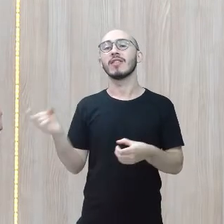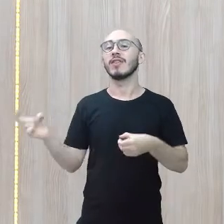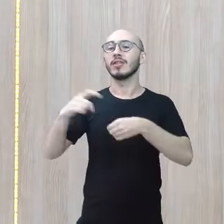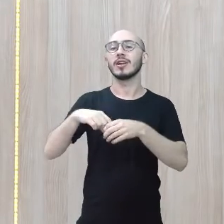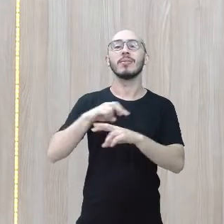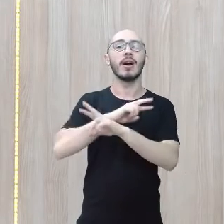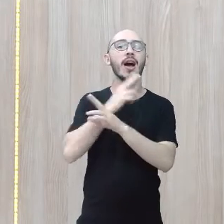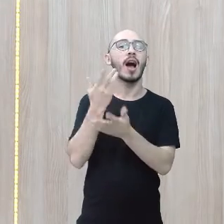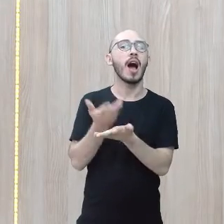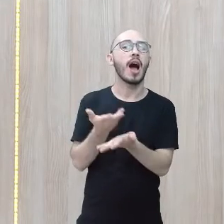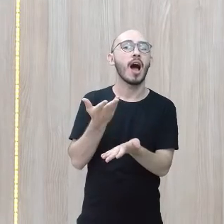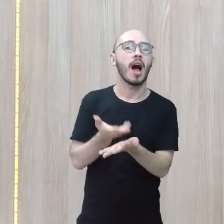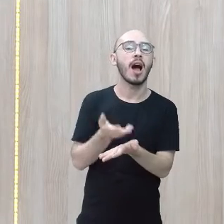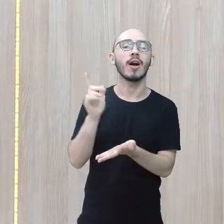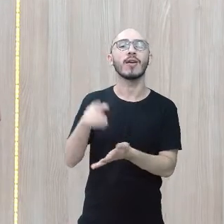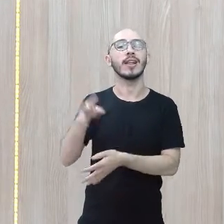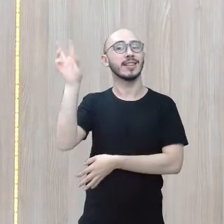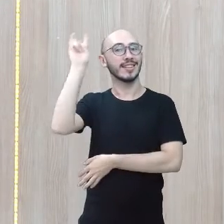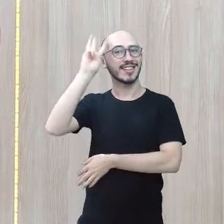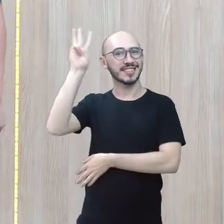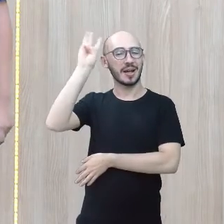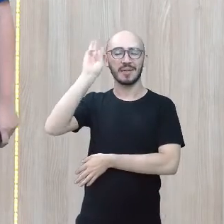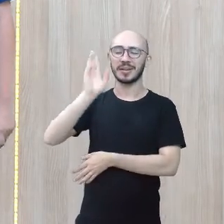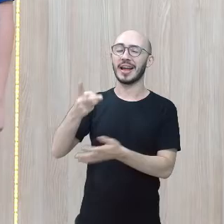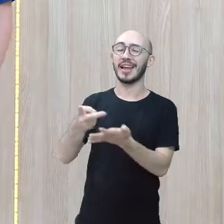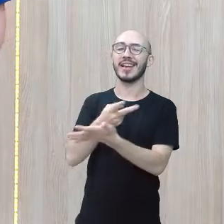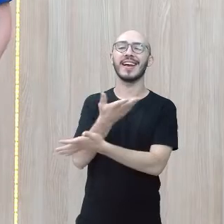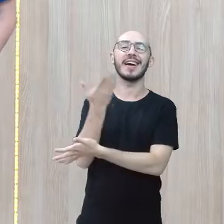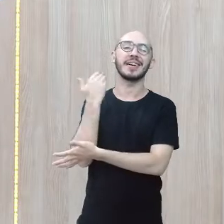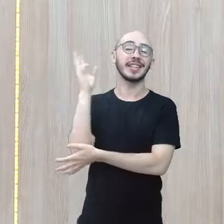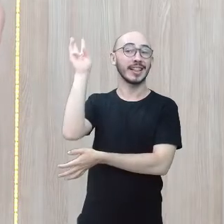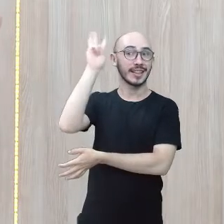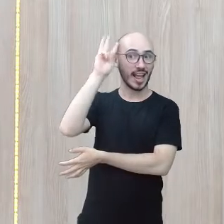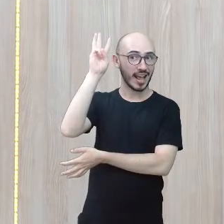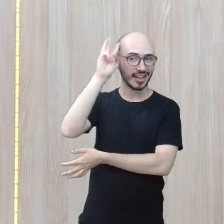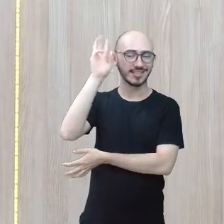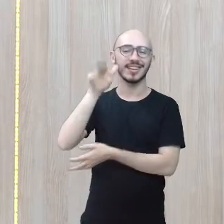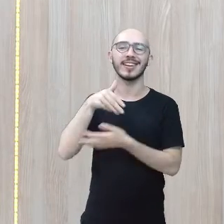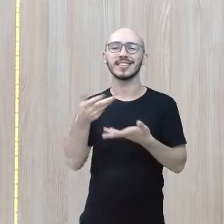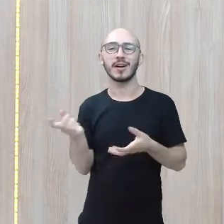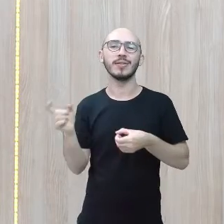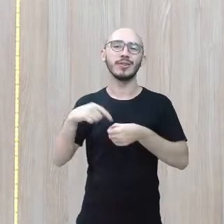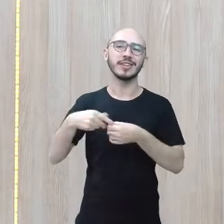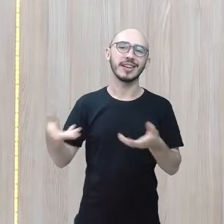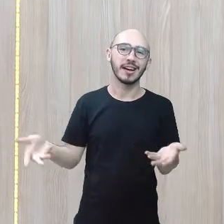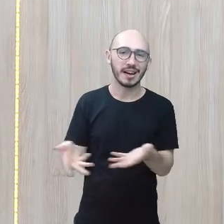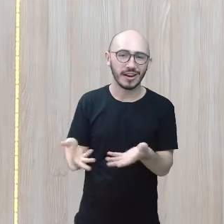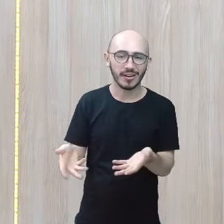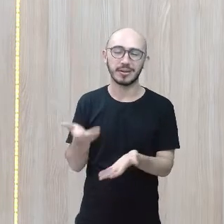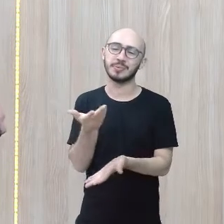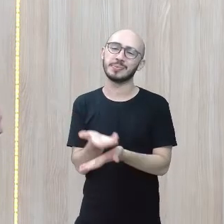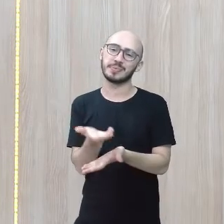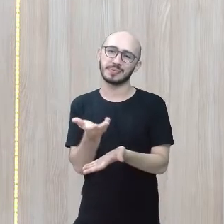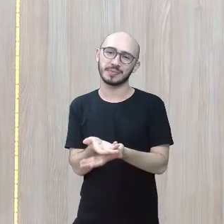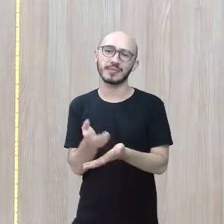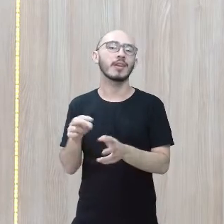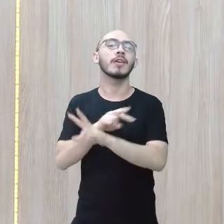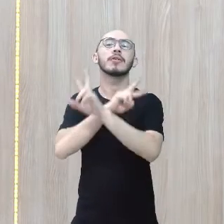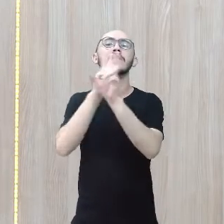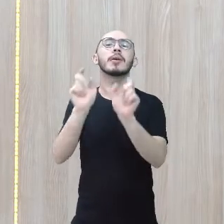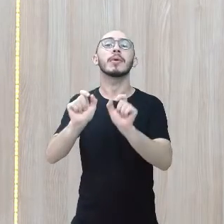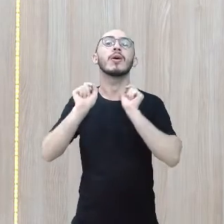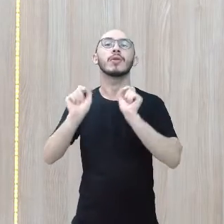nossa aula da terça-feira, já errei que só hoje mais cedo, né? Então a gente está retomando aqui a nossa aula falando